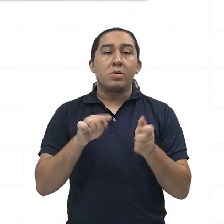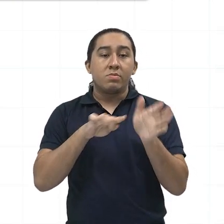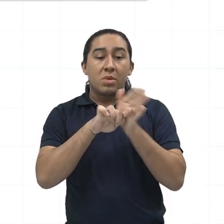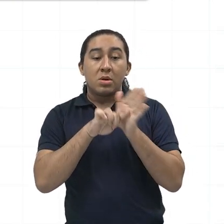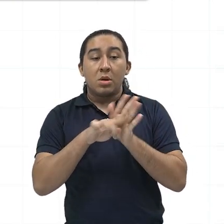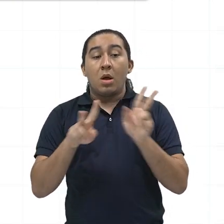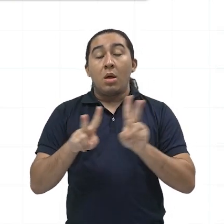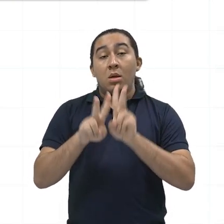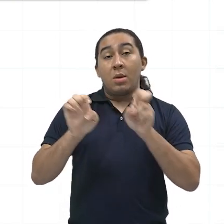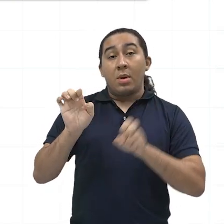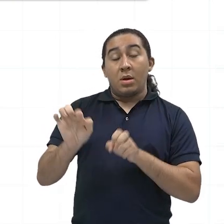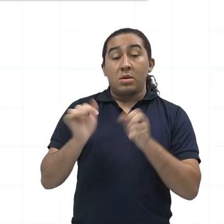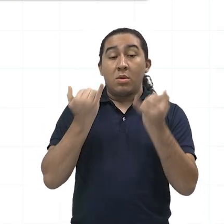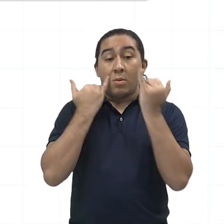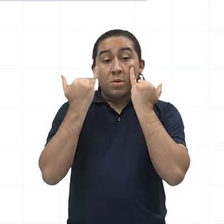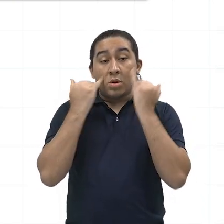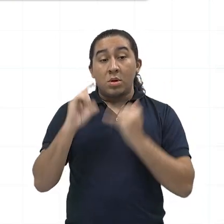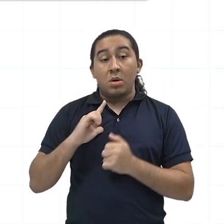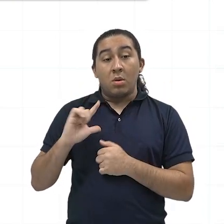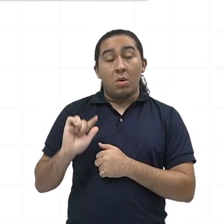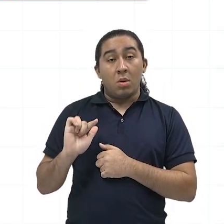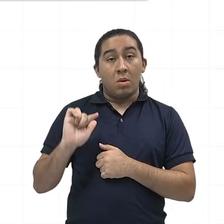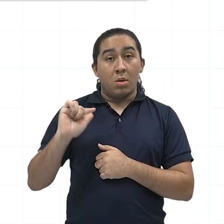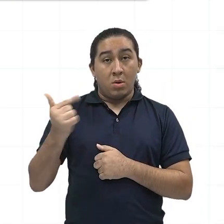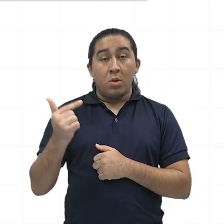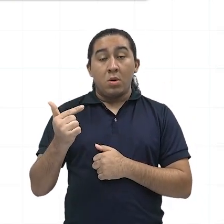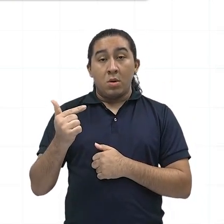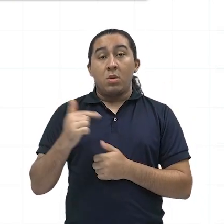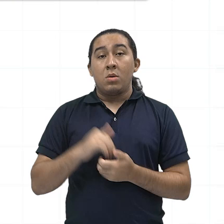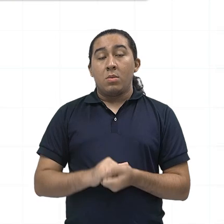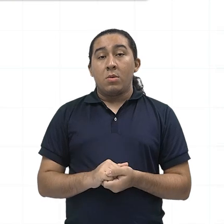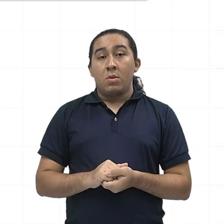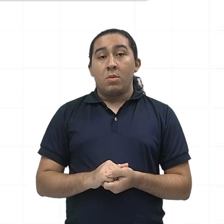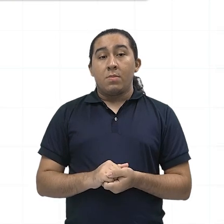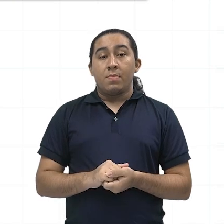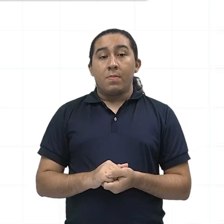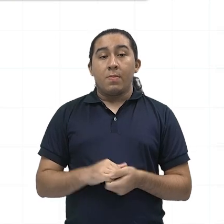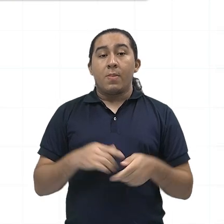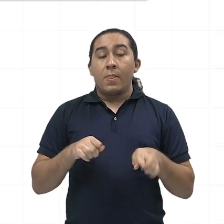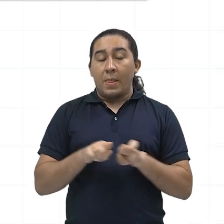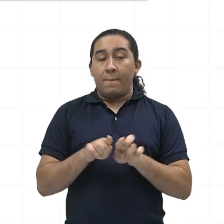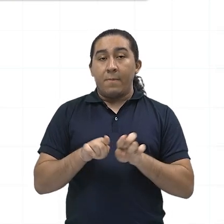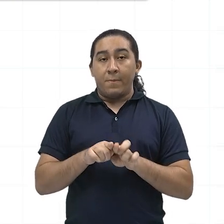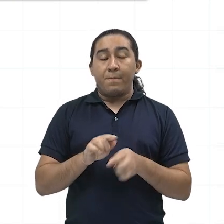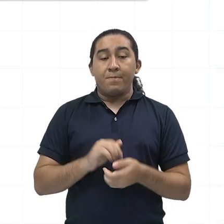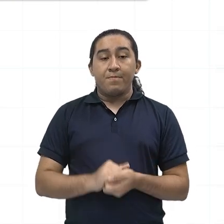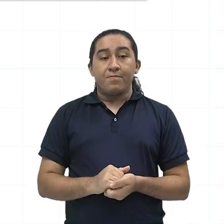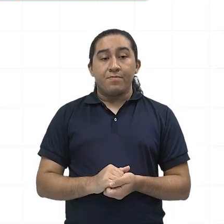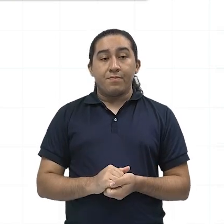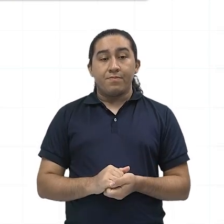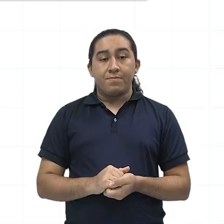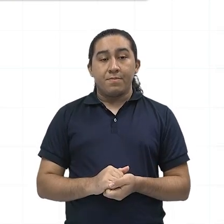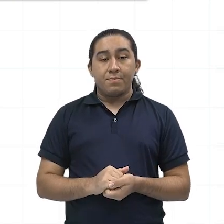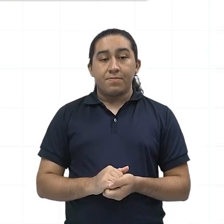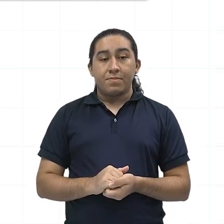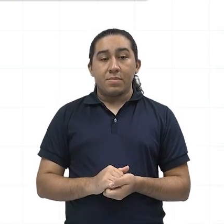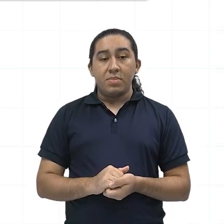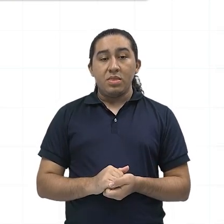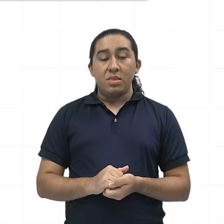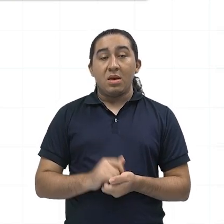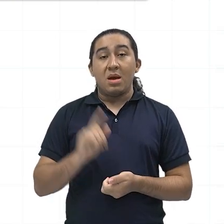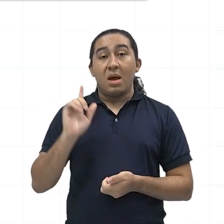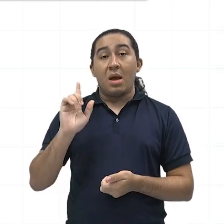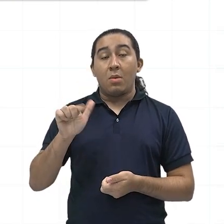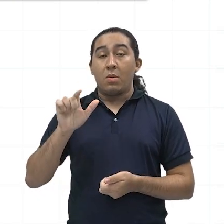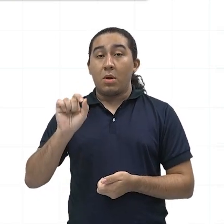sobre a AIDS, ela vai estar com essa outra denominação, né, com essa outra sigla, por curiosidade. Ela é causada pelo